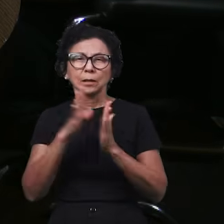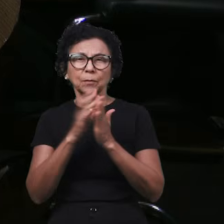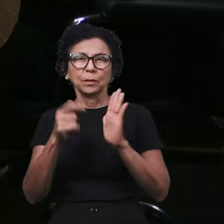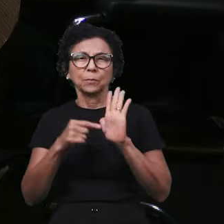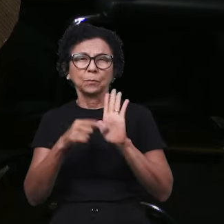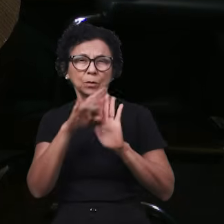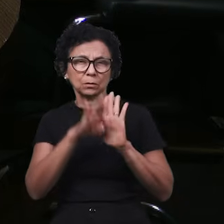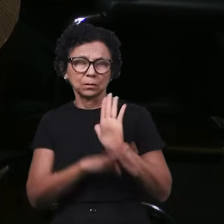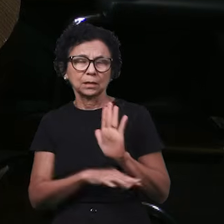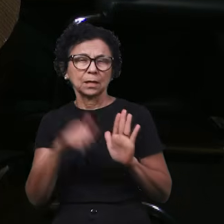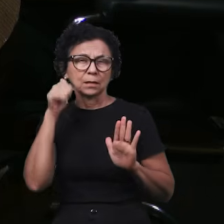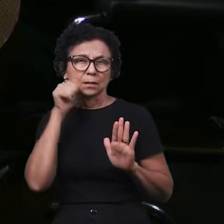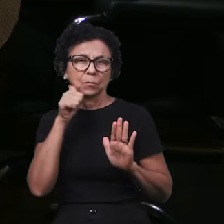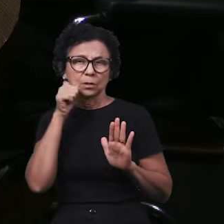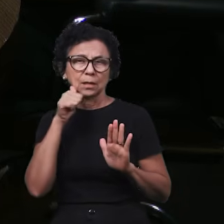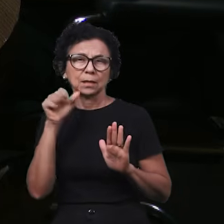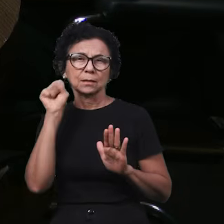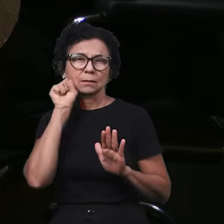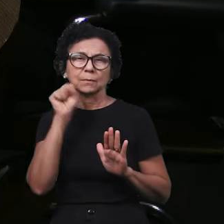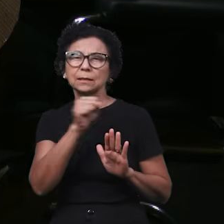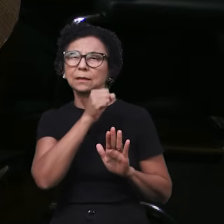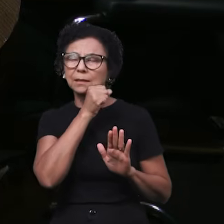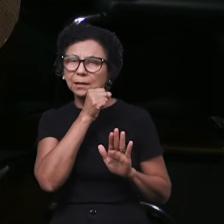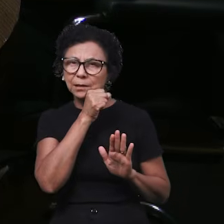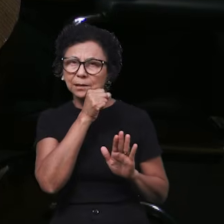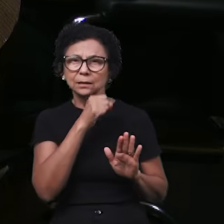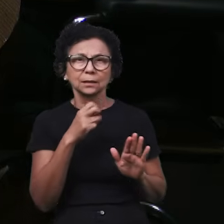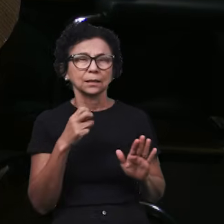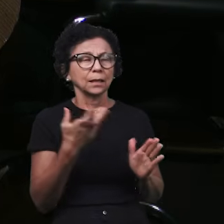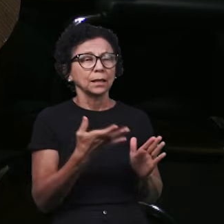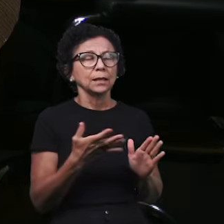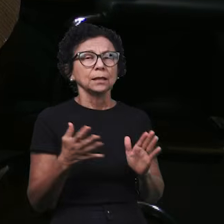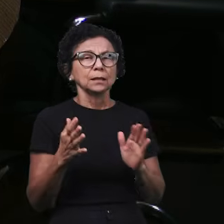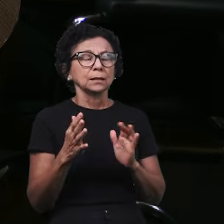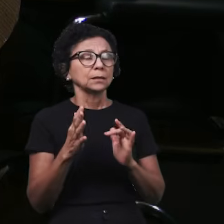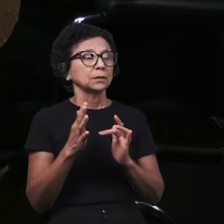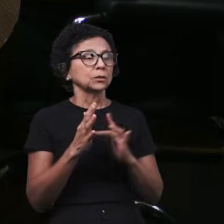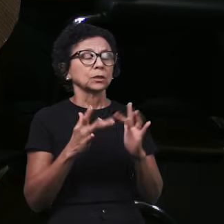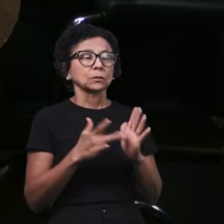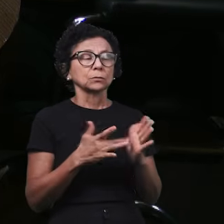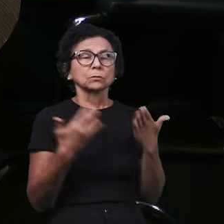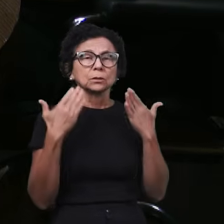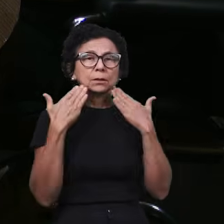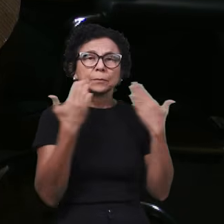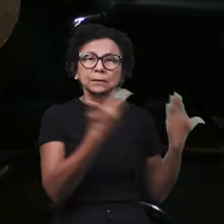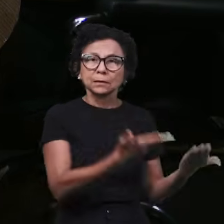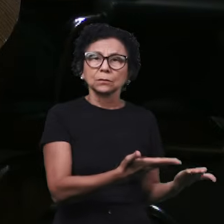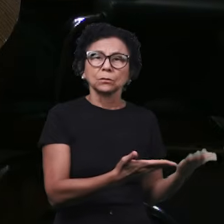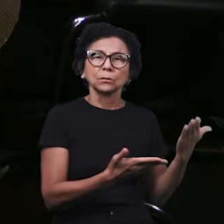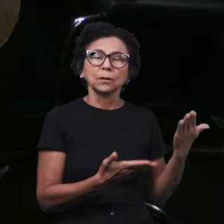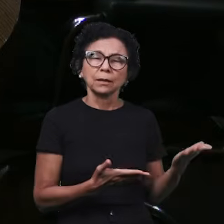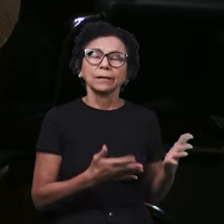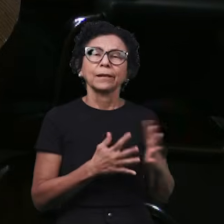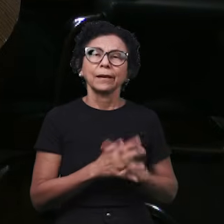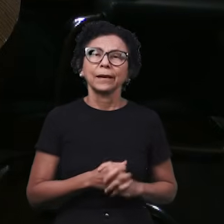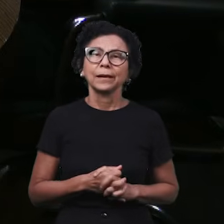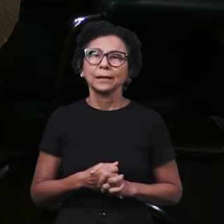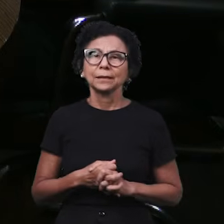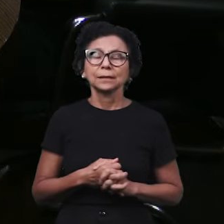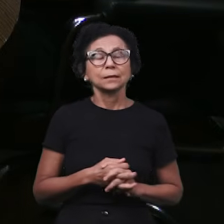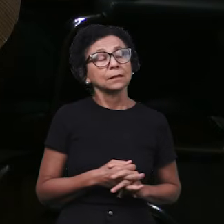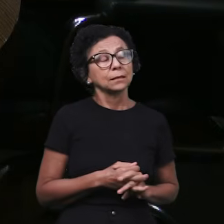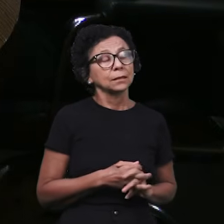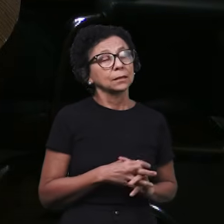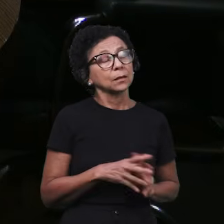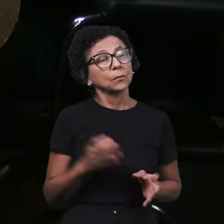uma água a qual ela ia beber ali. Ouvinte, e ela era ouvinte, estava ali, ela tinha essa dificuldade. E conhecer a palavra, né? Porque ela falou assim, o Messias vai vir, né?